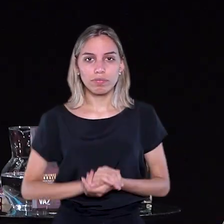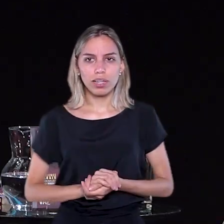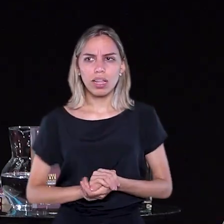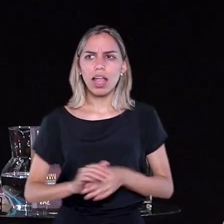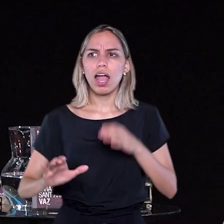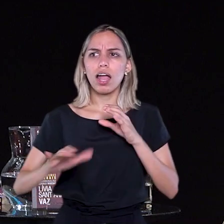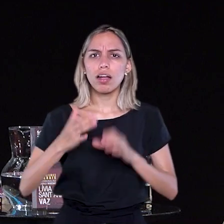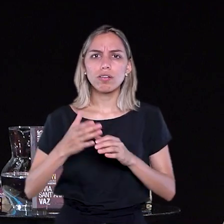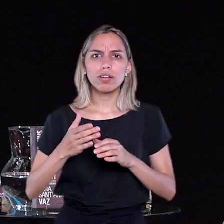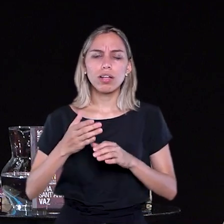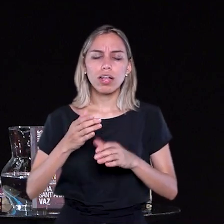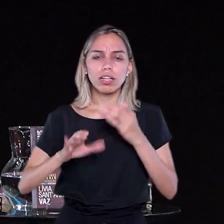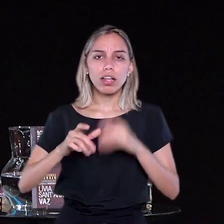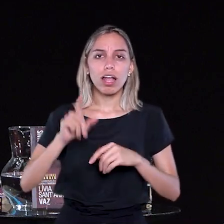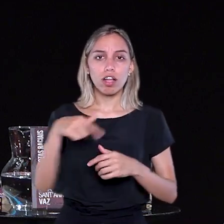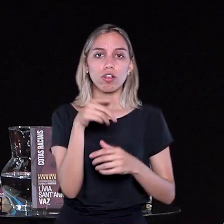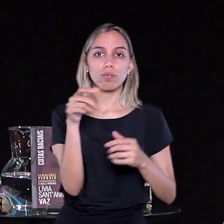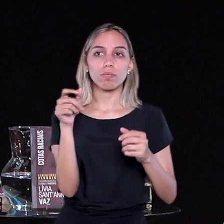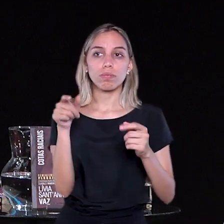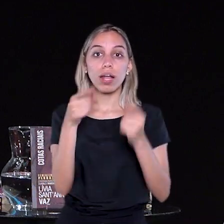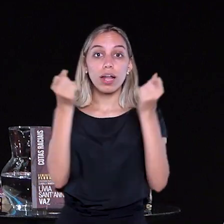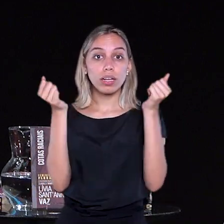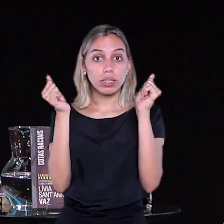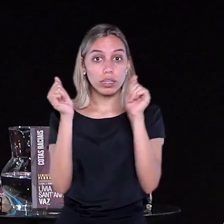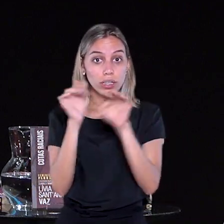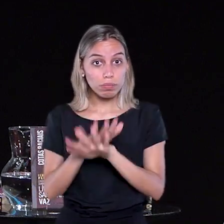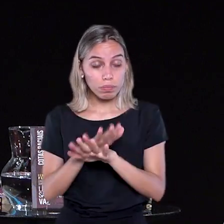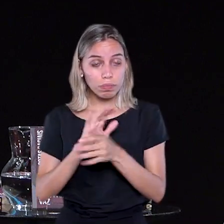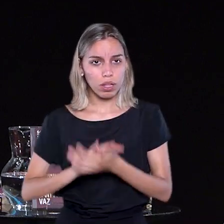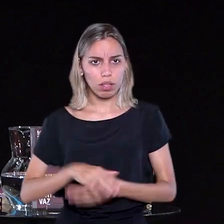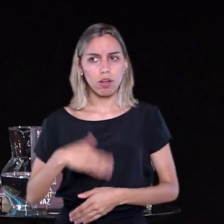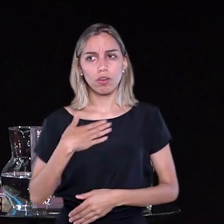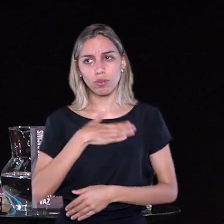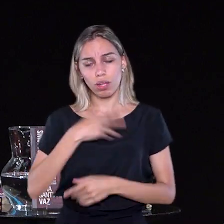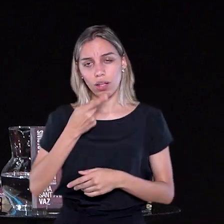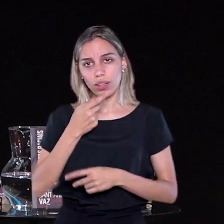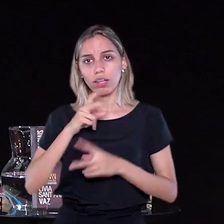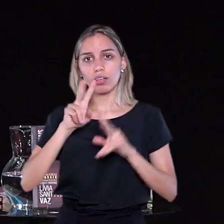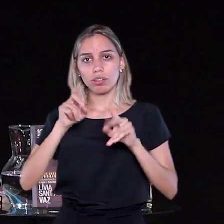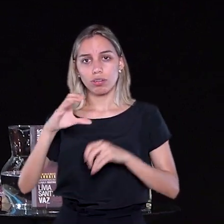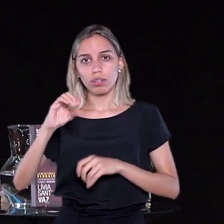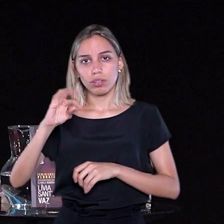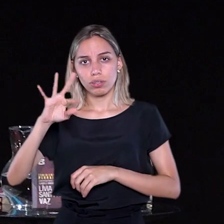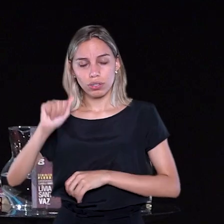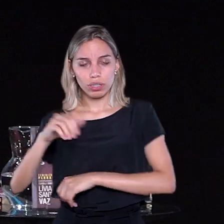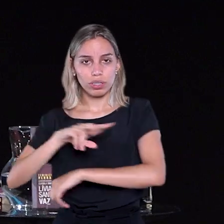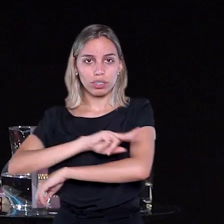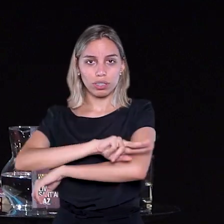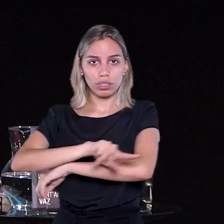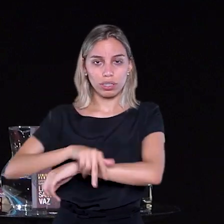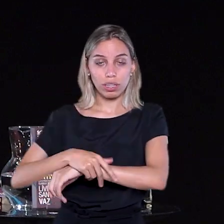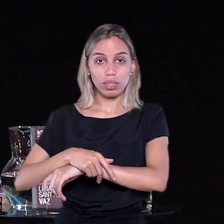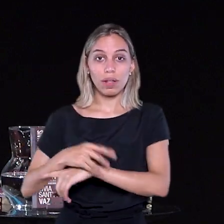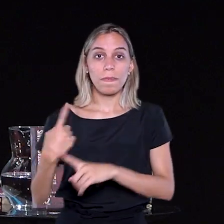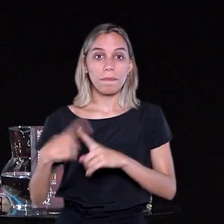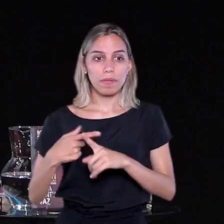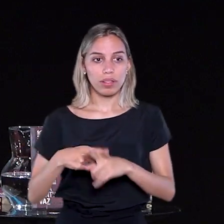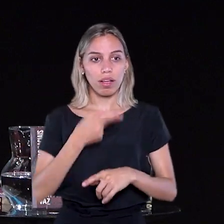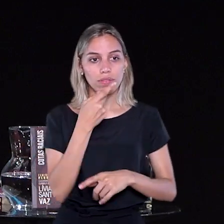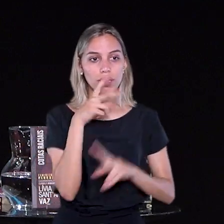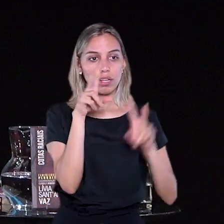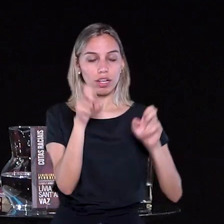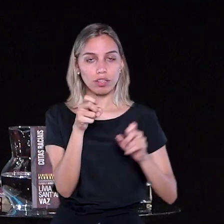apenas pessoas brancas. Né? Não me chame para palestrar em congresso e em espaços nos quais pessoas negras não estejam